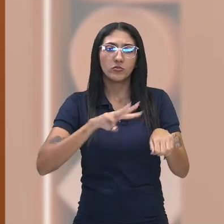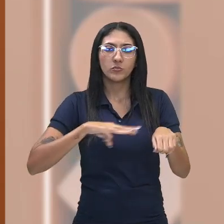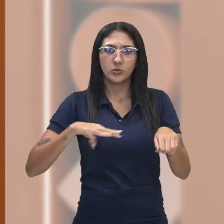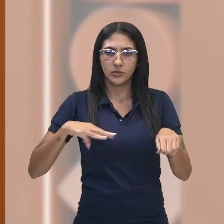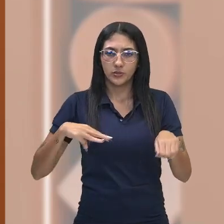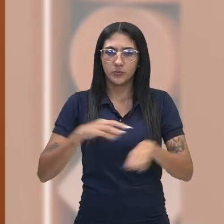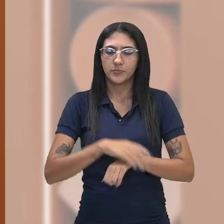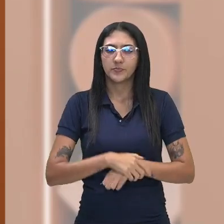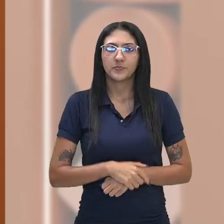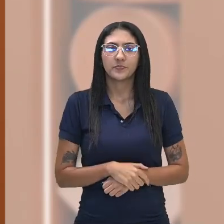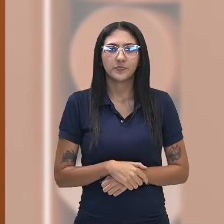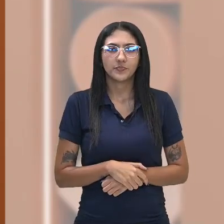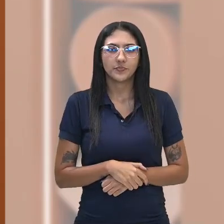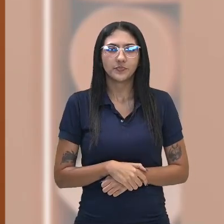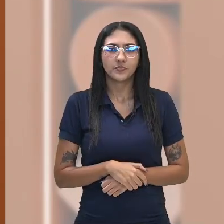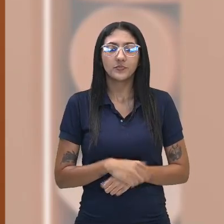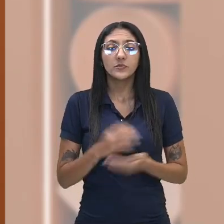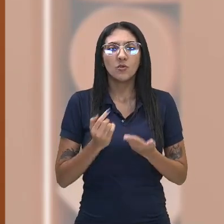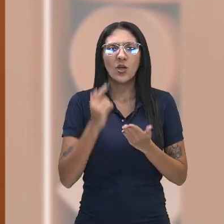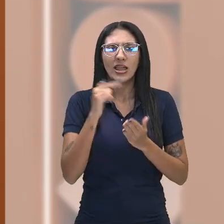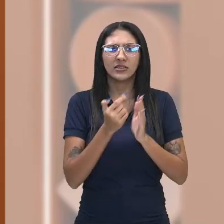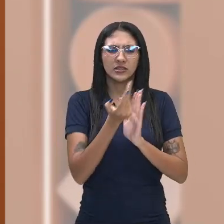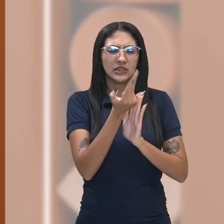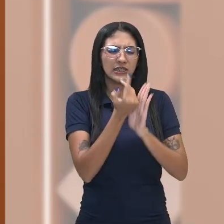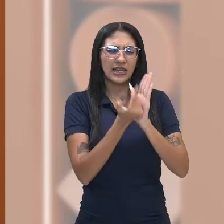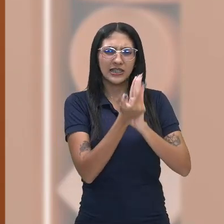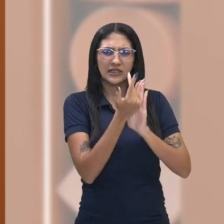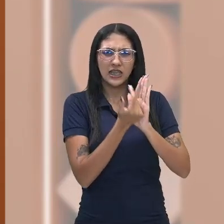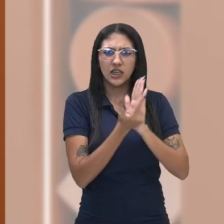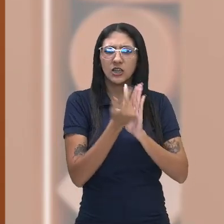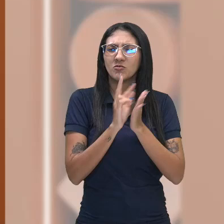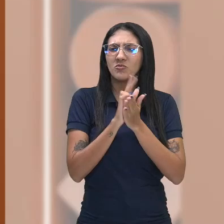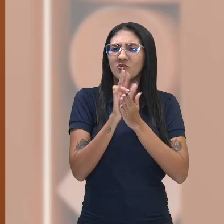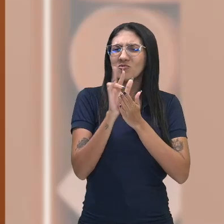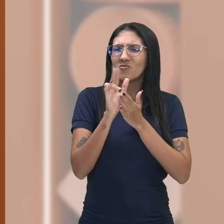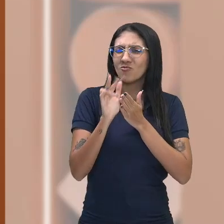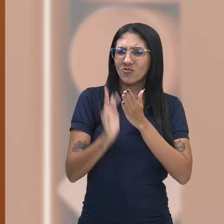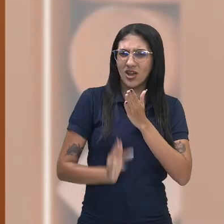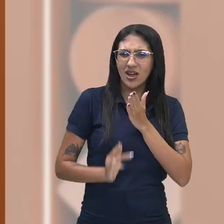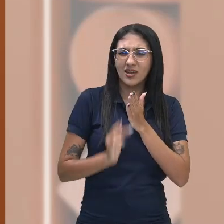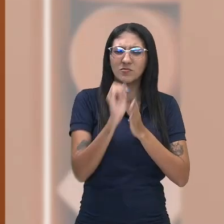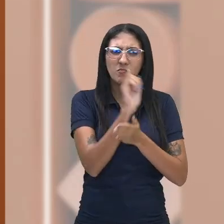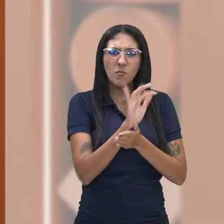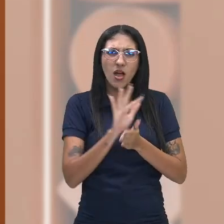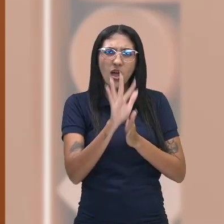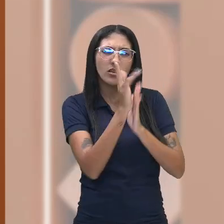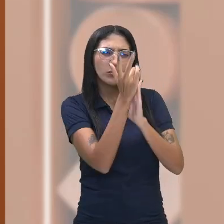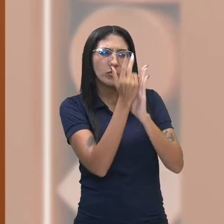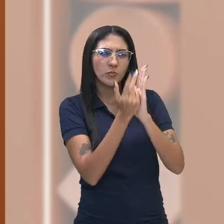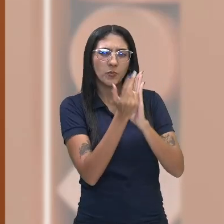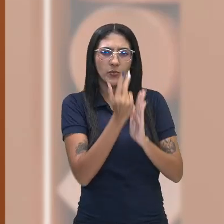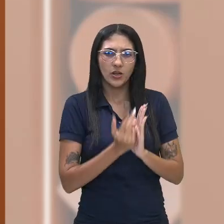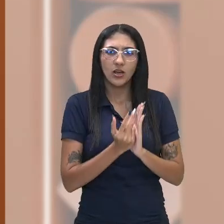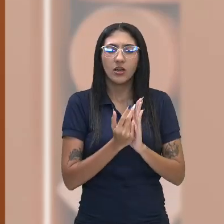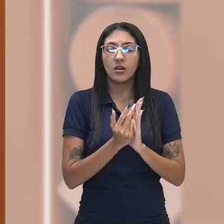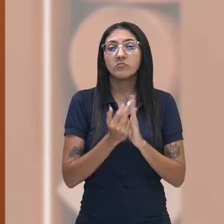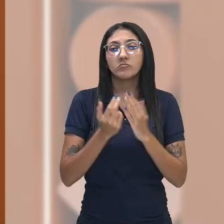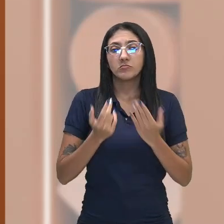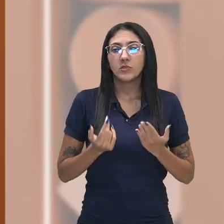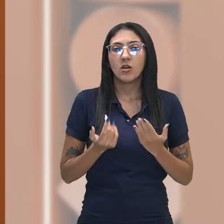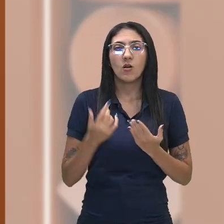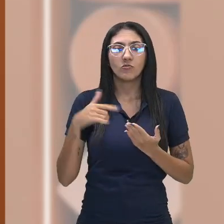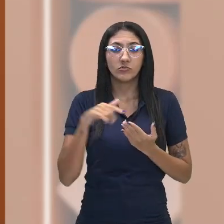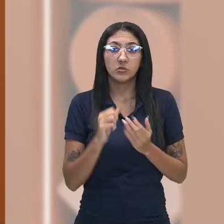justamente, que essas inscrições, esses registros, você pode, né,